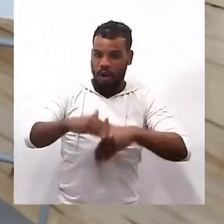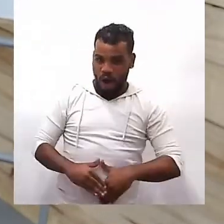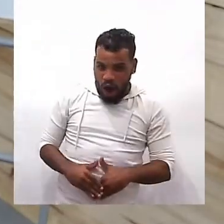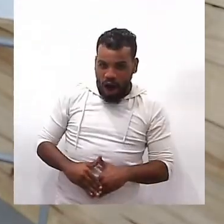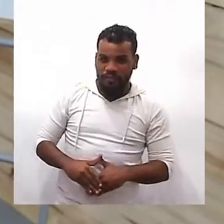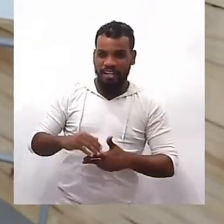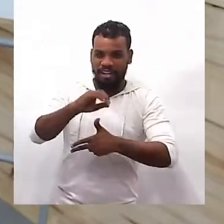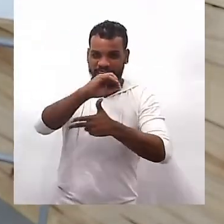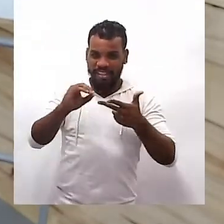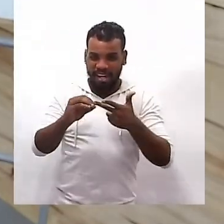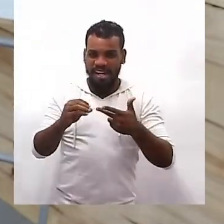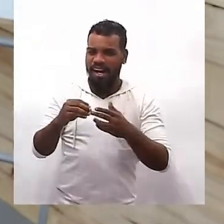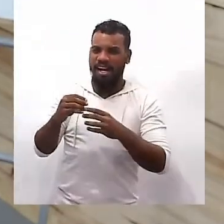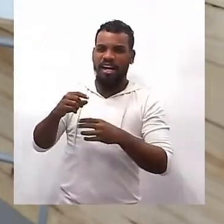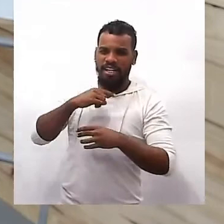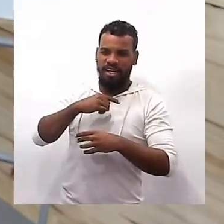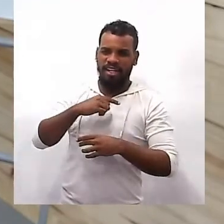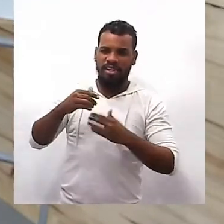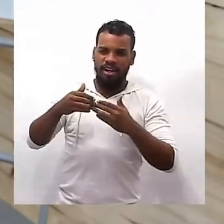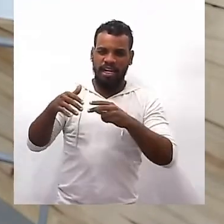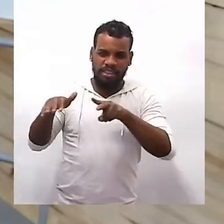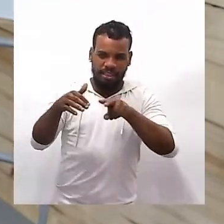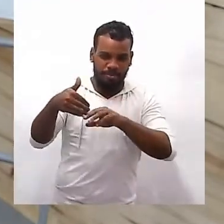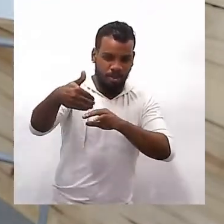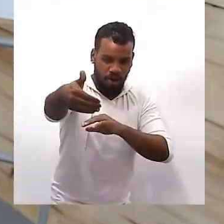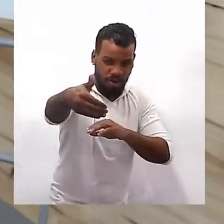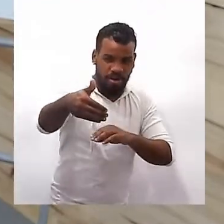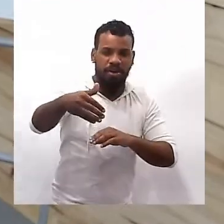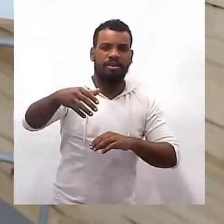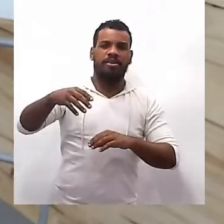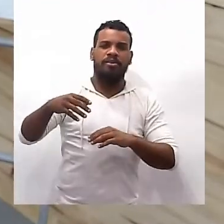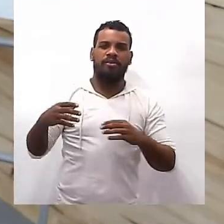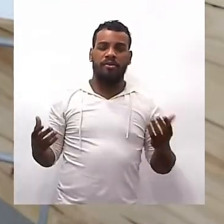prova do Enem, se cair daqui a 3 semanas,